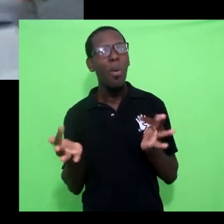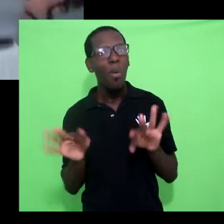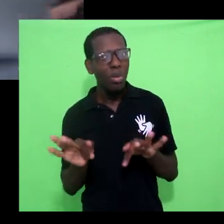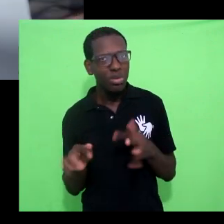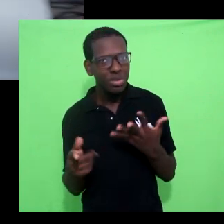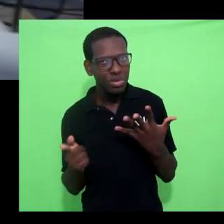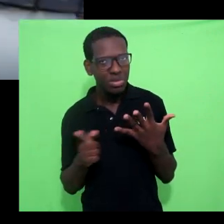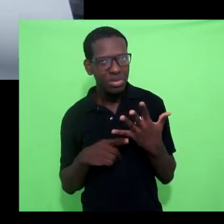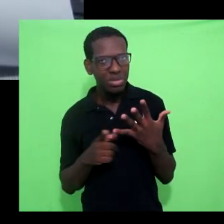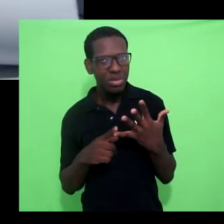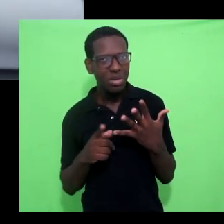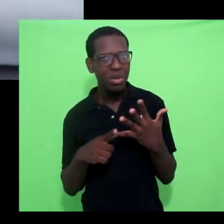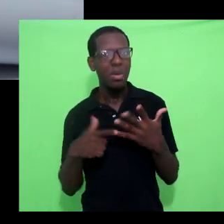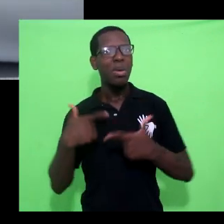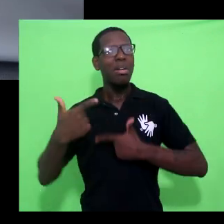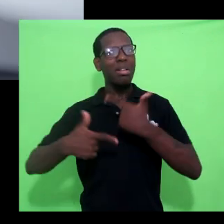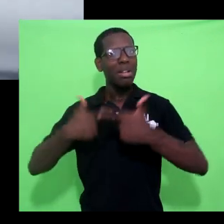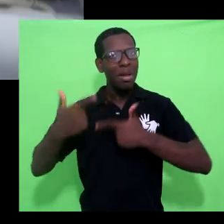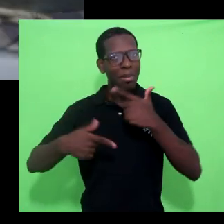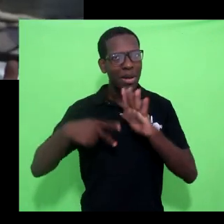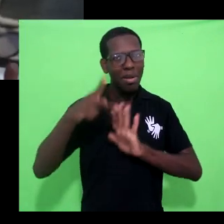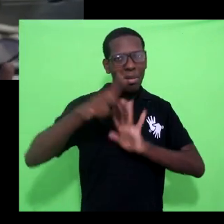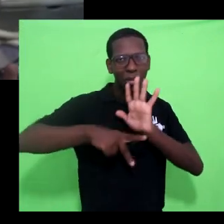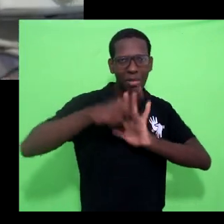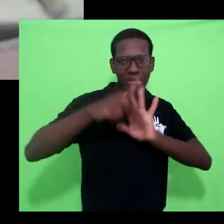gente. Então,